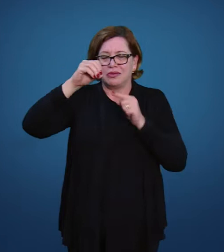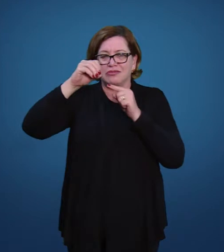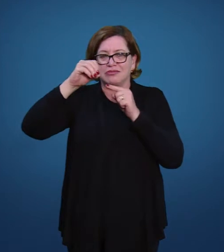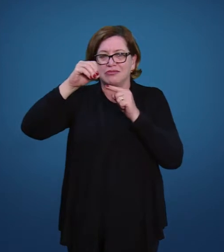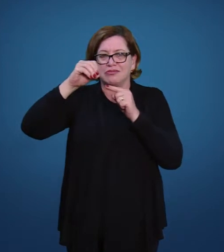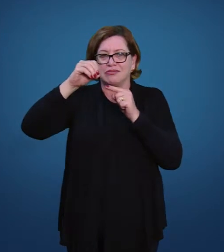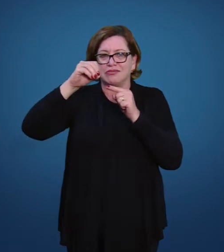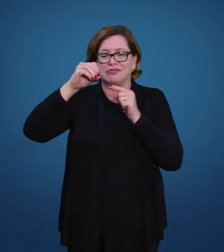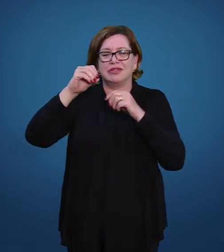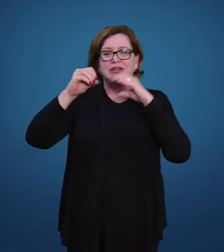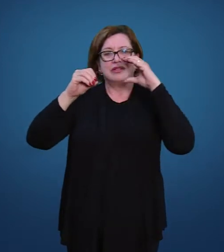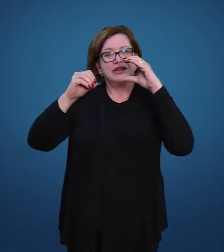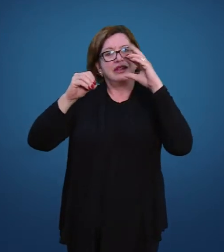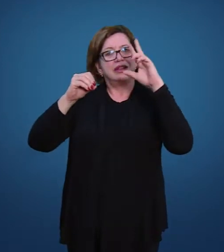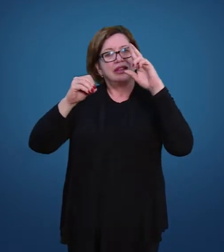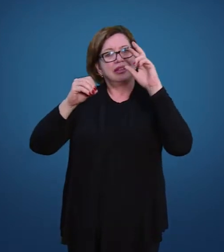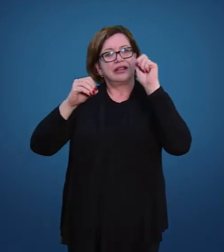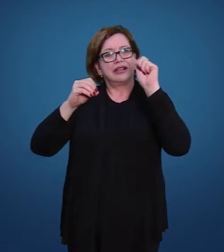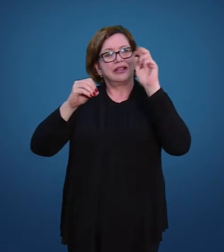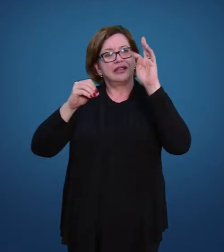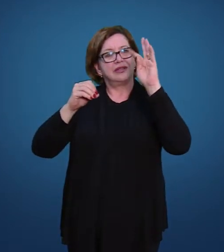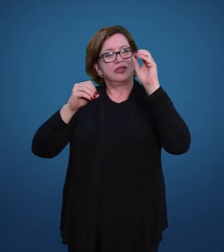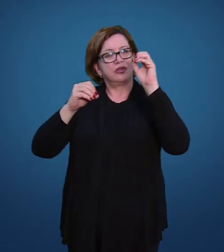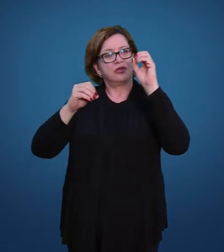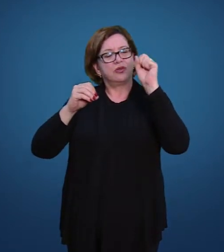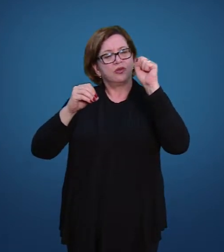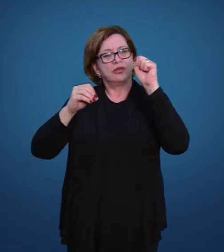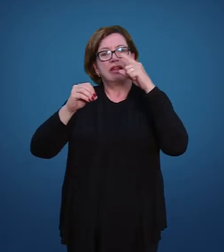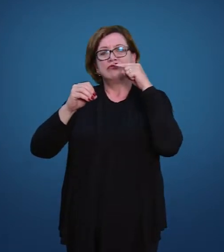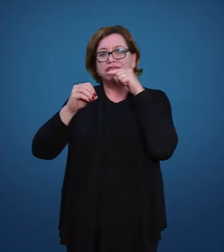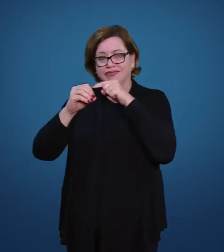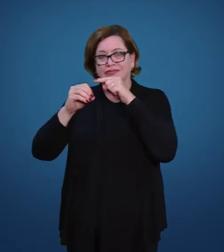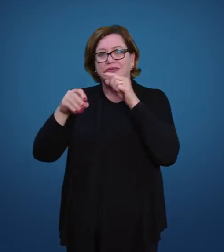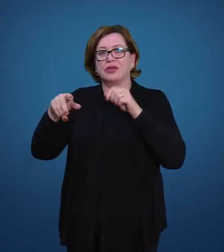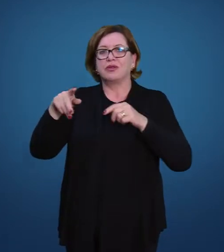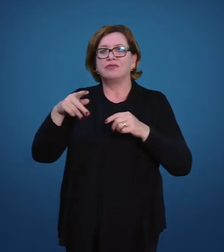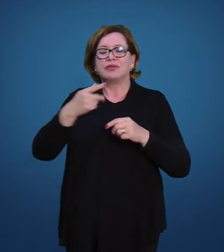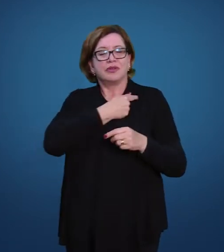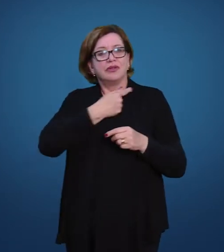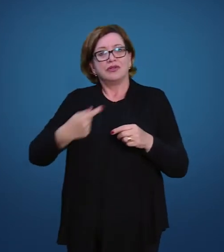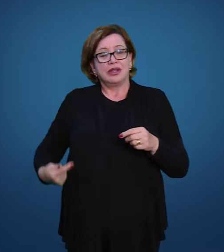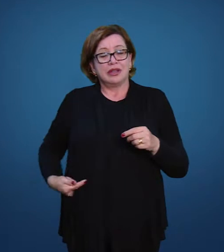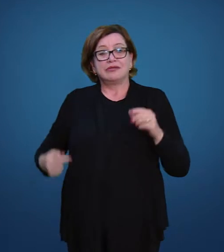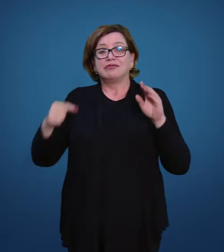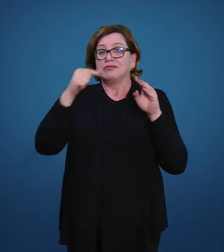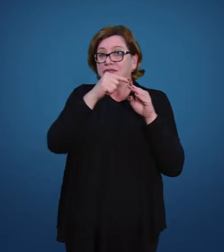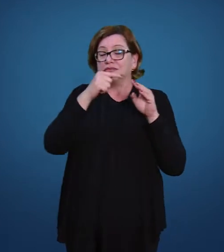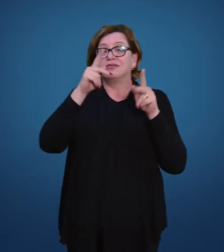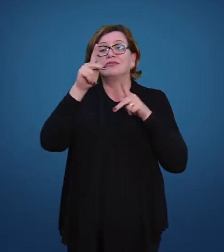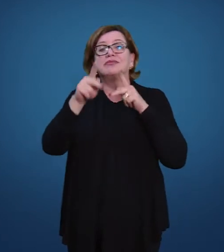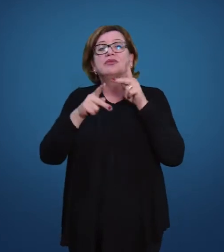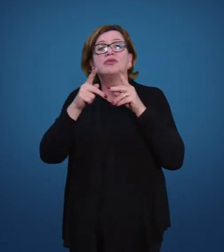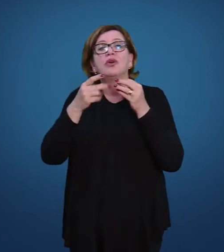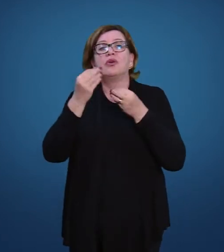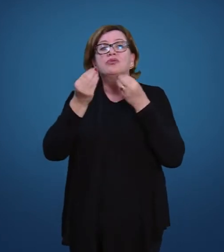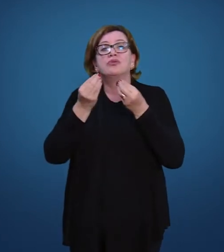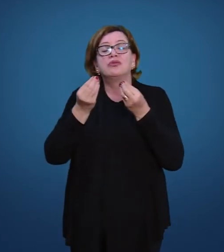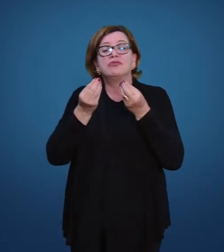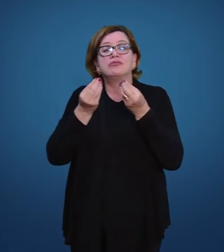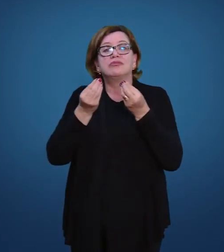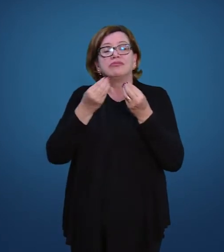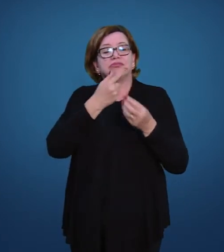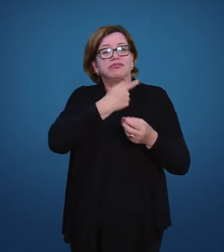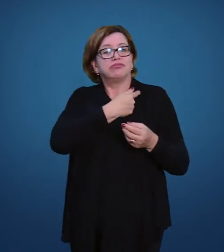governo. Demos, do povo, né? Povo. Como é que aquilo que é do povo e para o povo, como é que vai